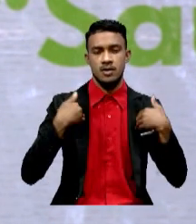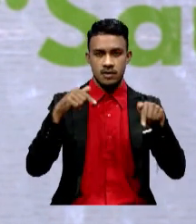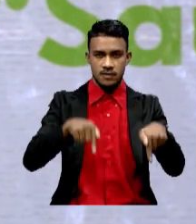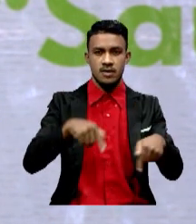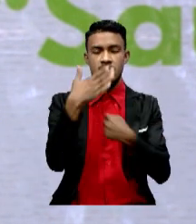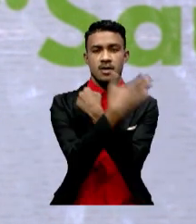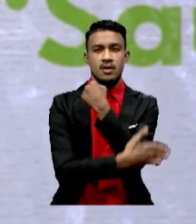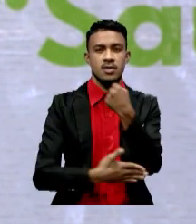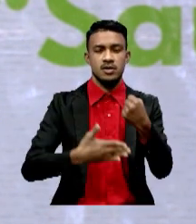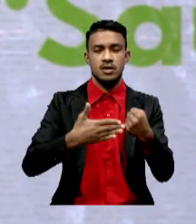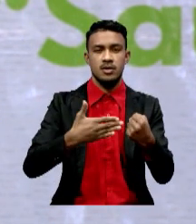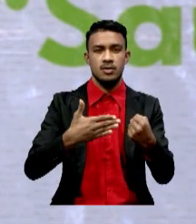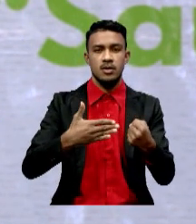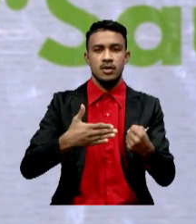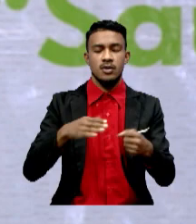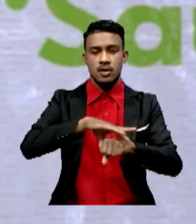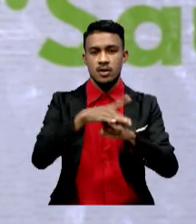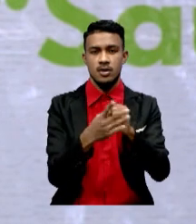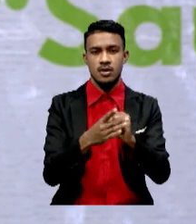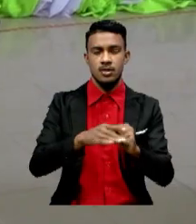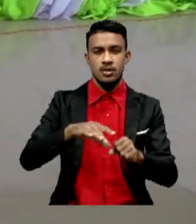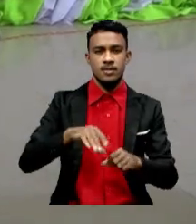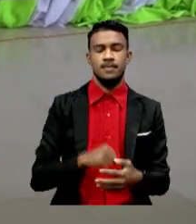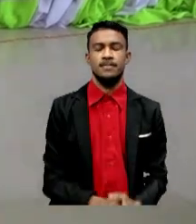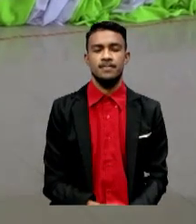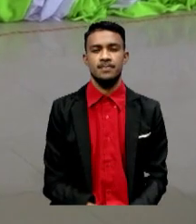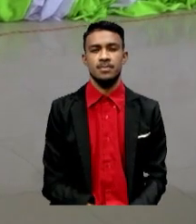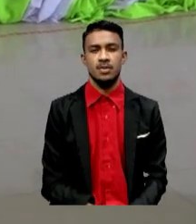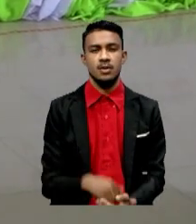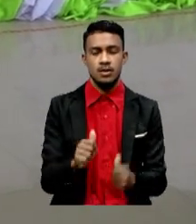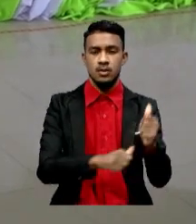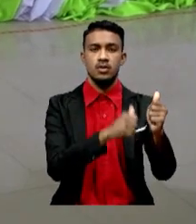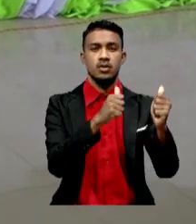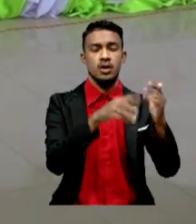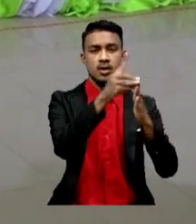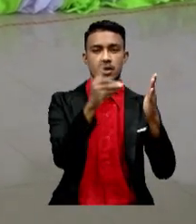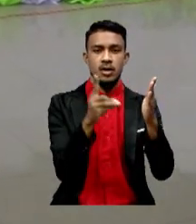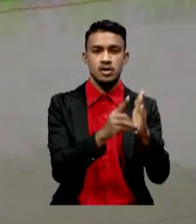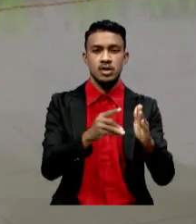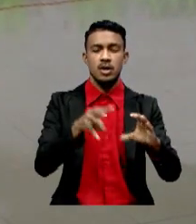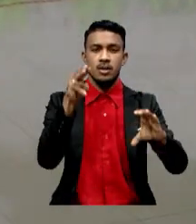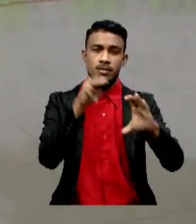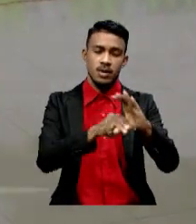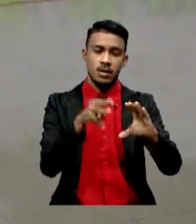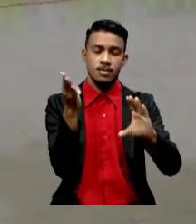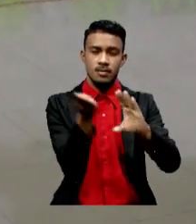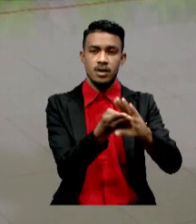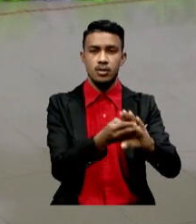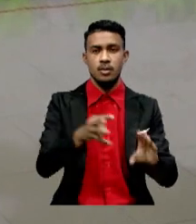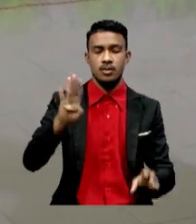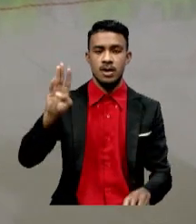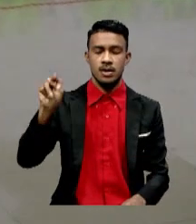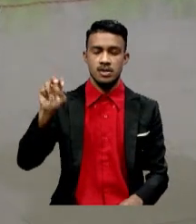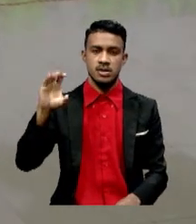unia rai morisfati munisipio Ainaro. Tuir dado susi ben CTLI iha munisipio Ainaro, beneficiaru ba